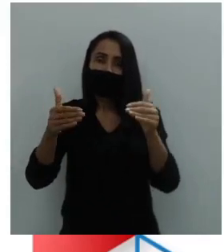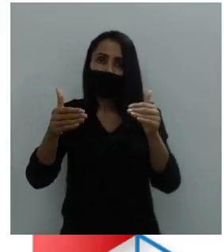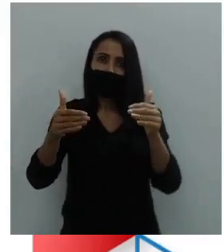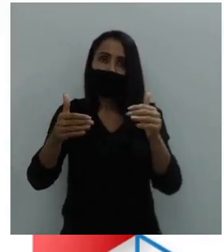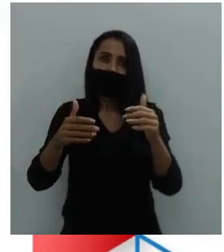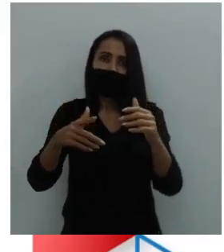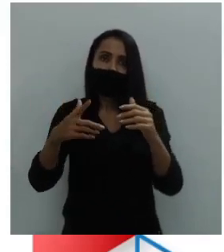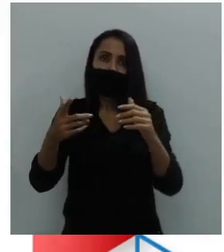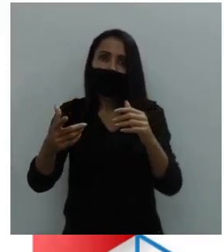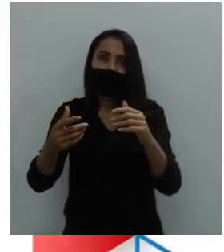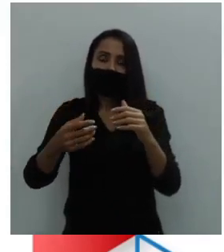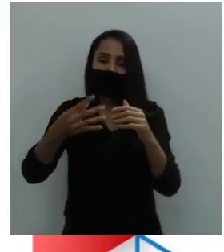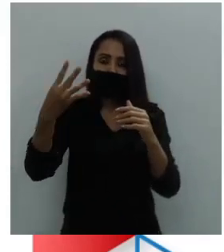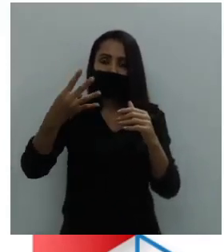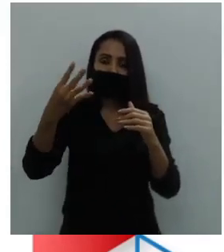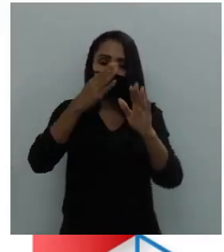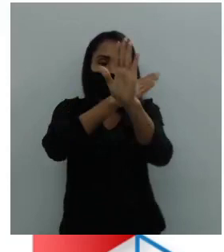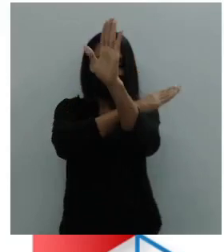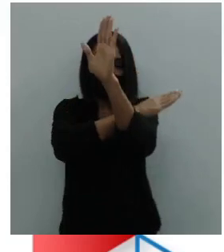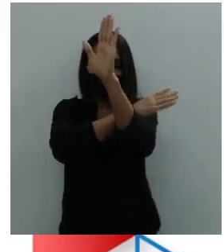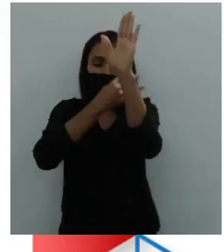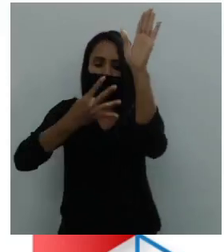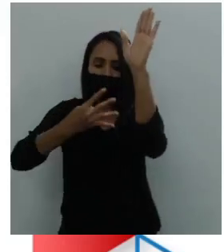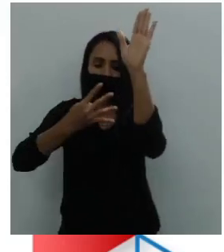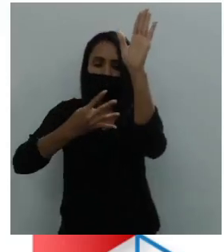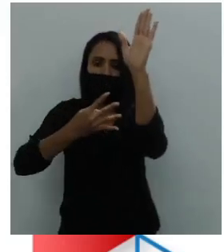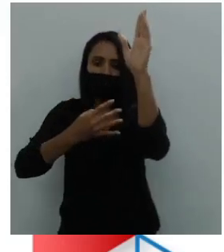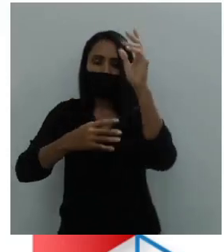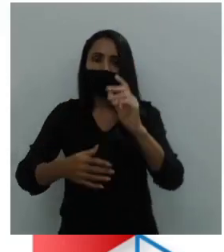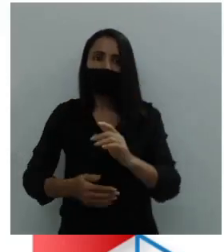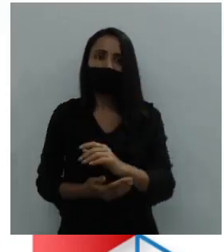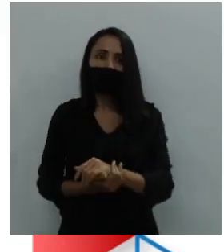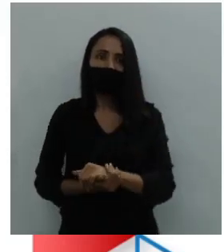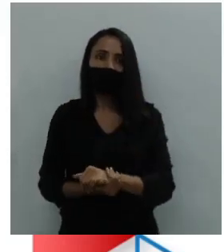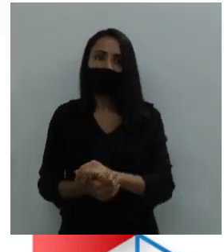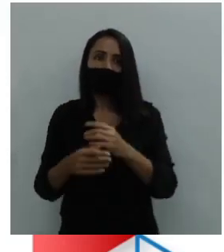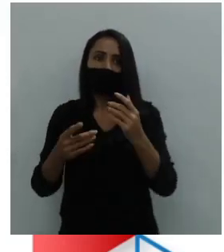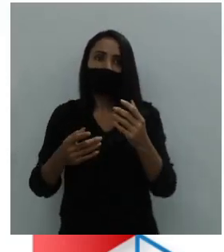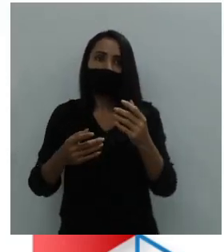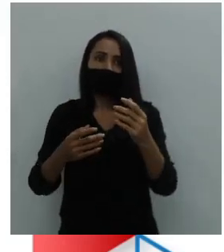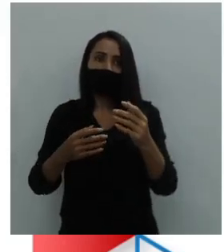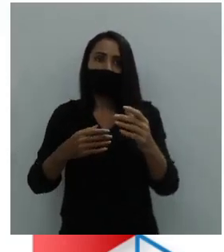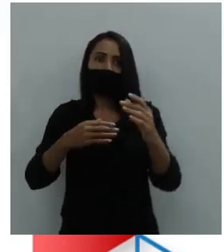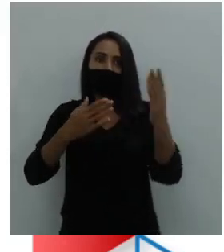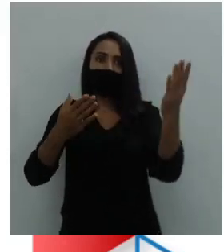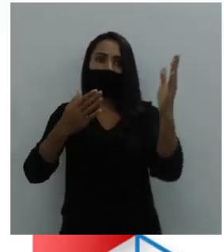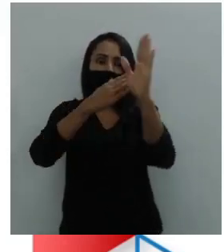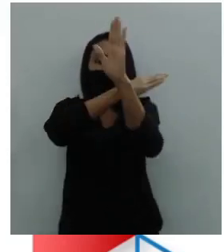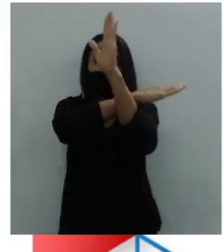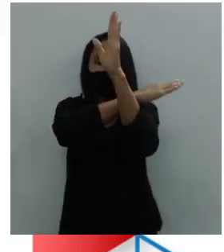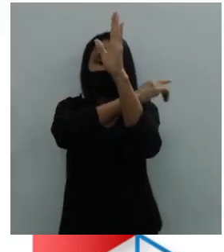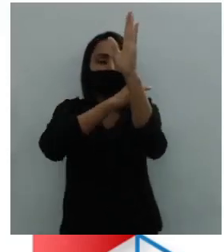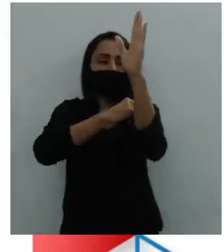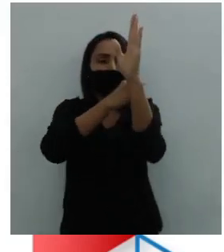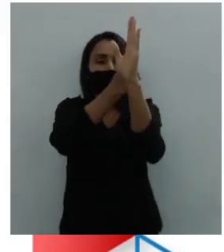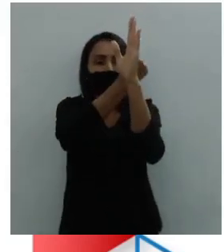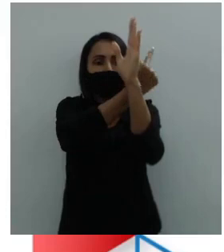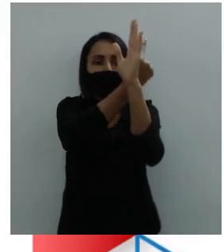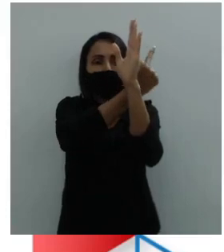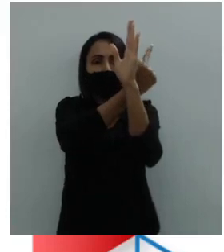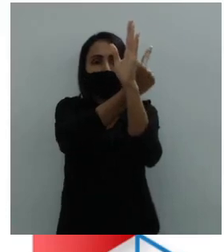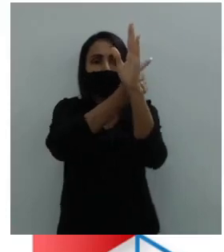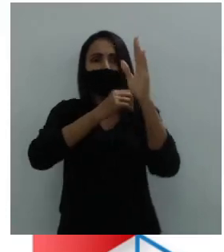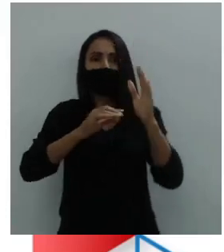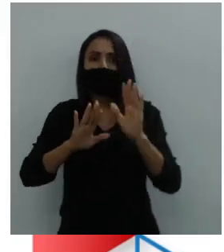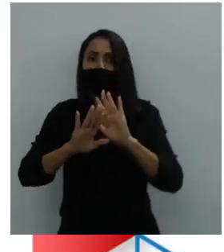que ele estava no quarto quadrante. Se eu coloco para cima, ele vai para o primeiro quadrante, ele vai ocupar o quarto e o primeiro. E a